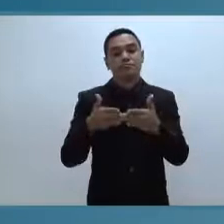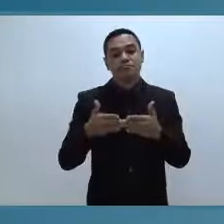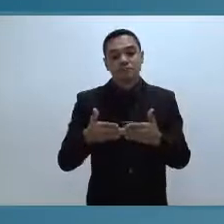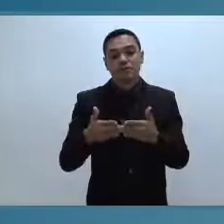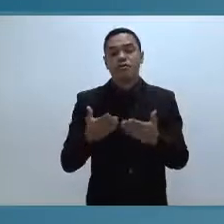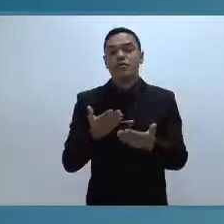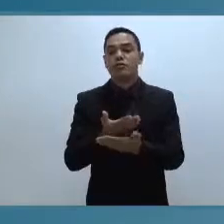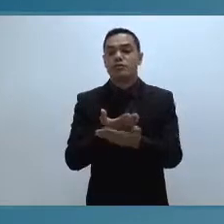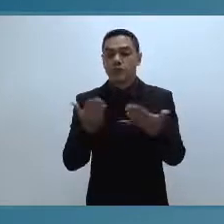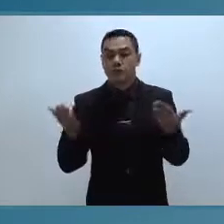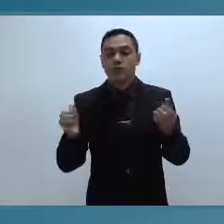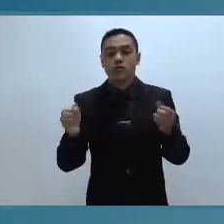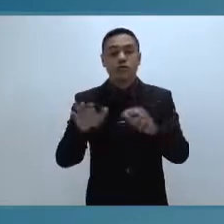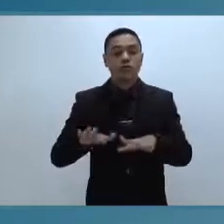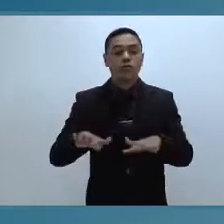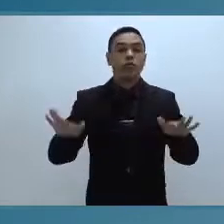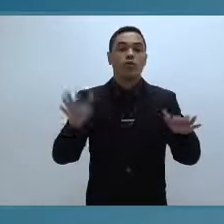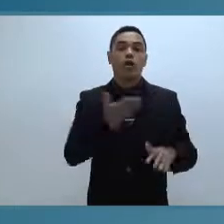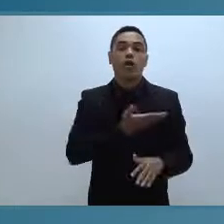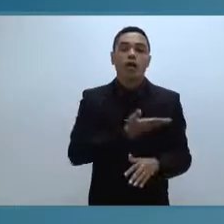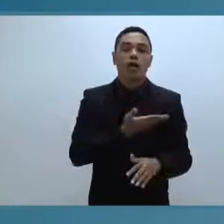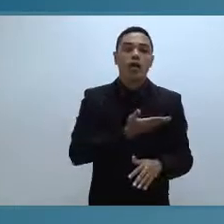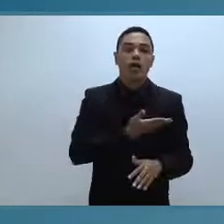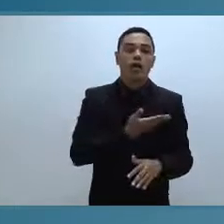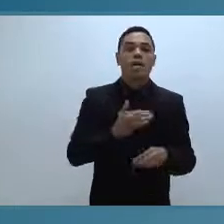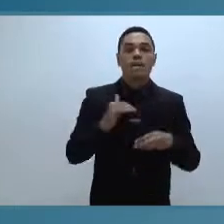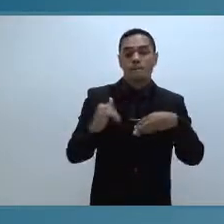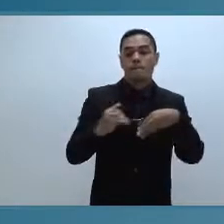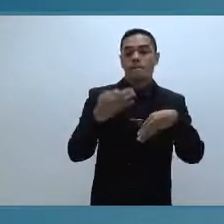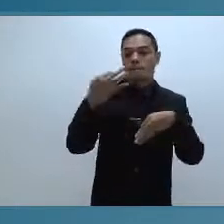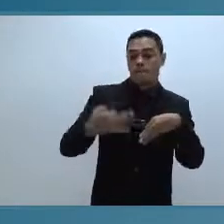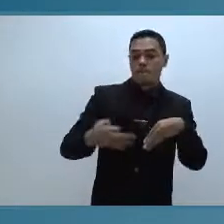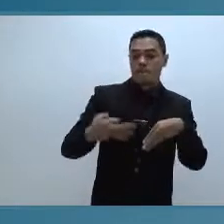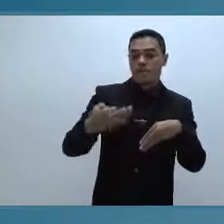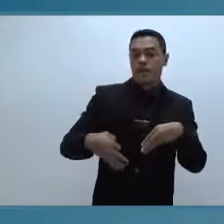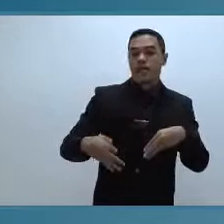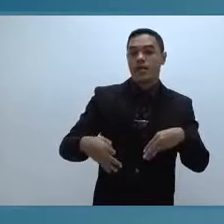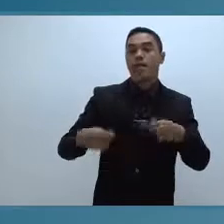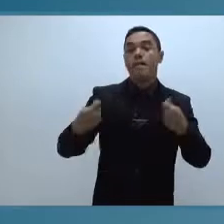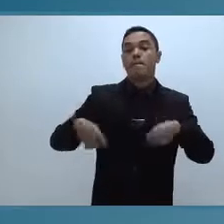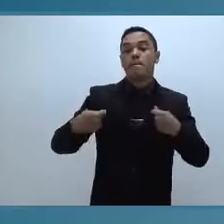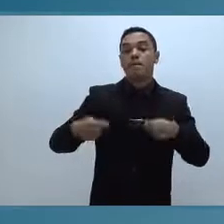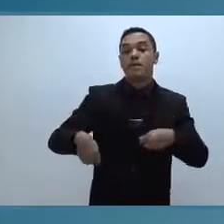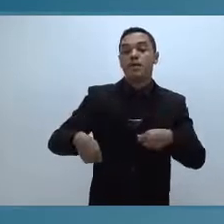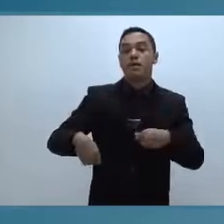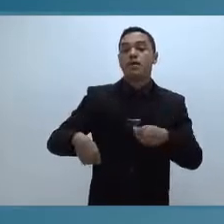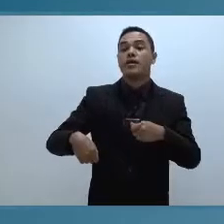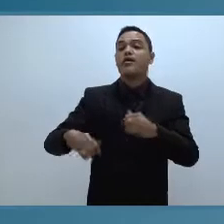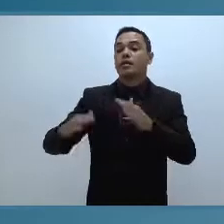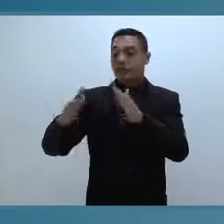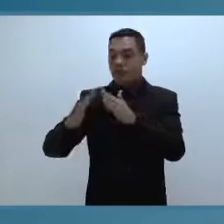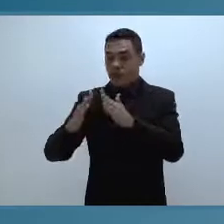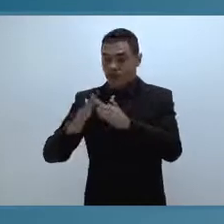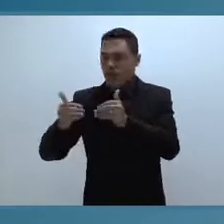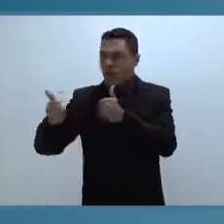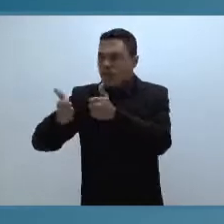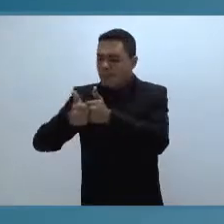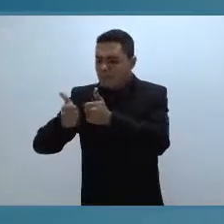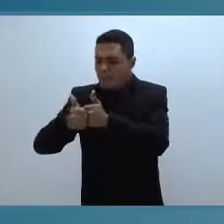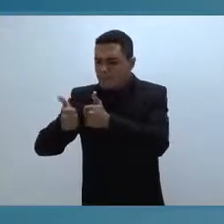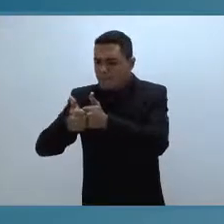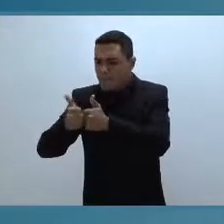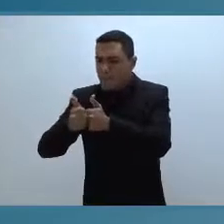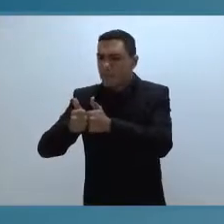meus pares, e entendo que a magistrada deve permanecer na comarca de Vitória do Chico, não